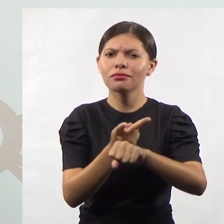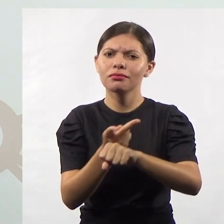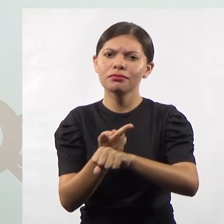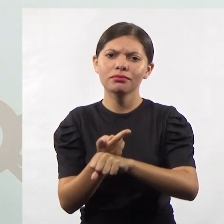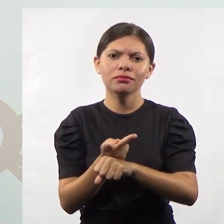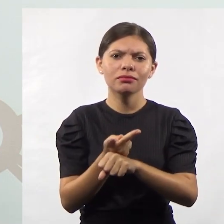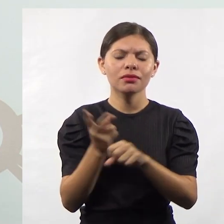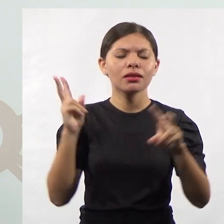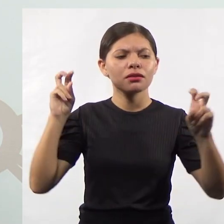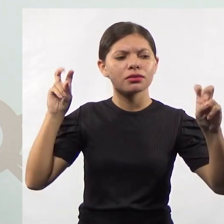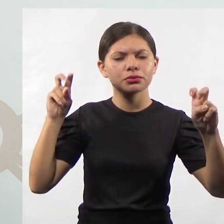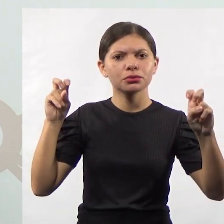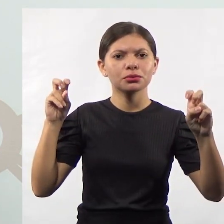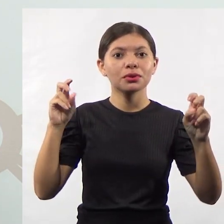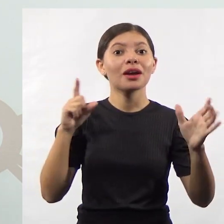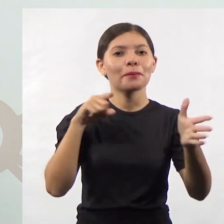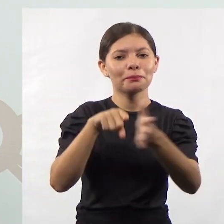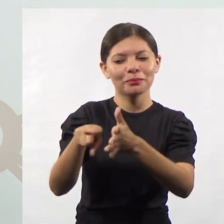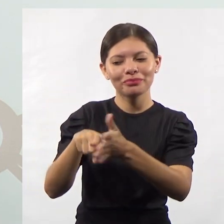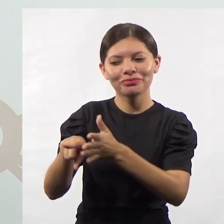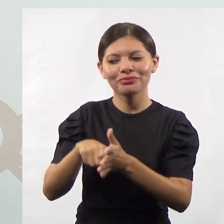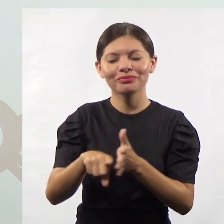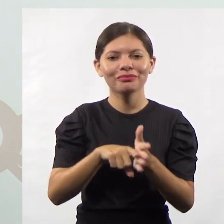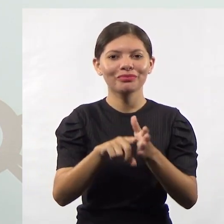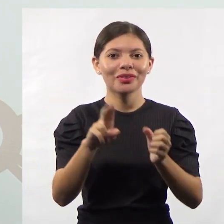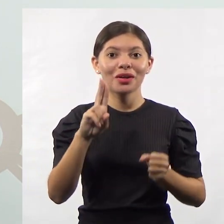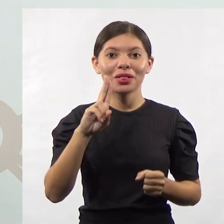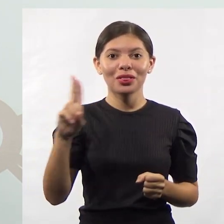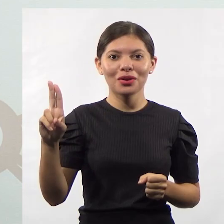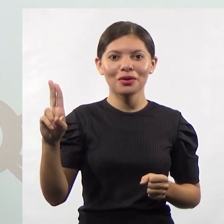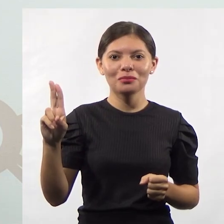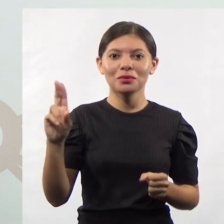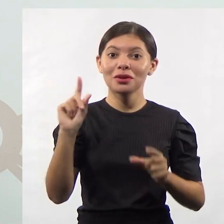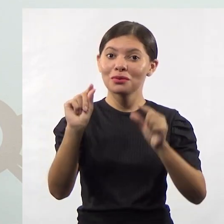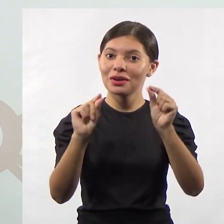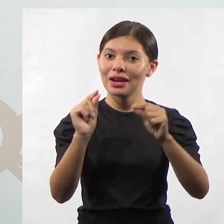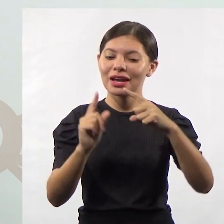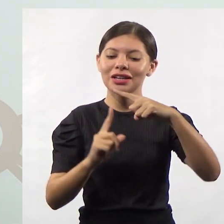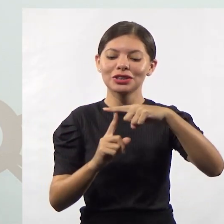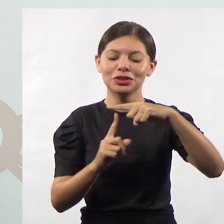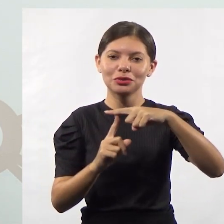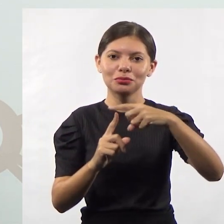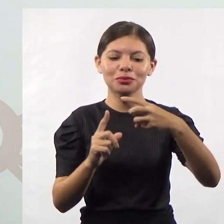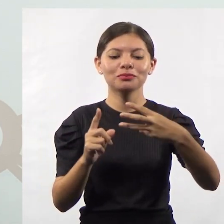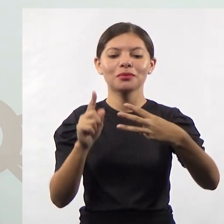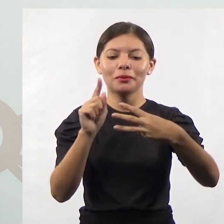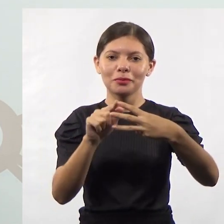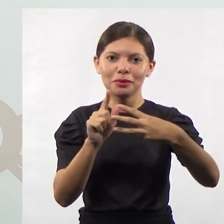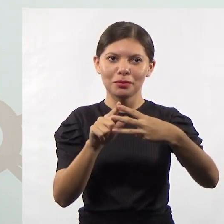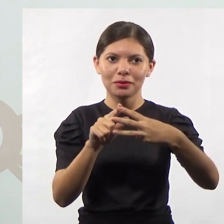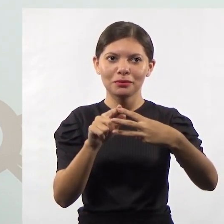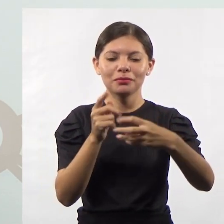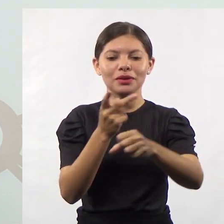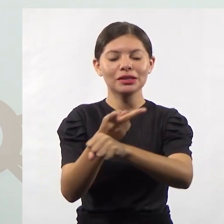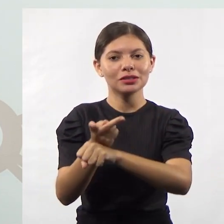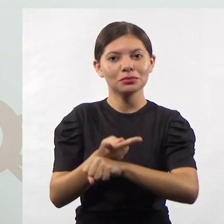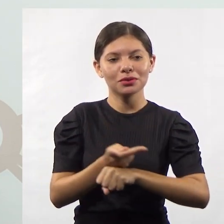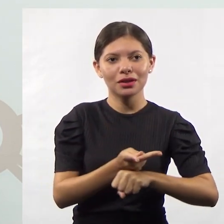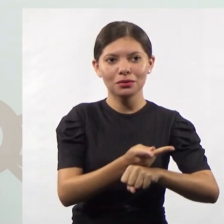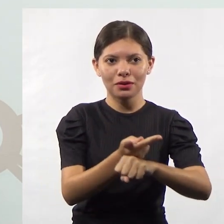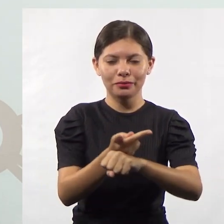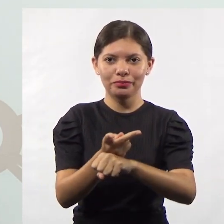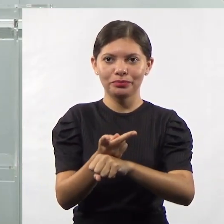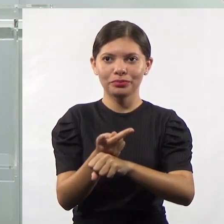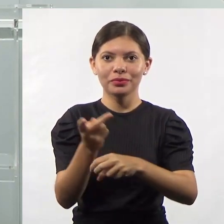quando você explora, a pesquisa recebe o nome de que tipo que ela é? Pesquisa exploratória. A gente